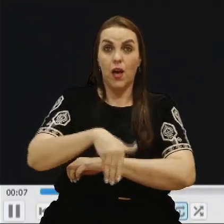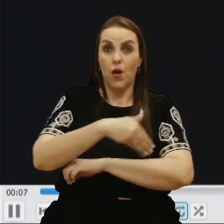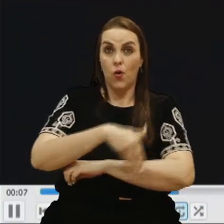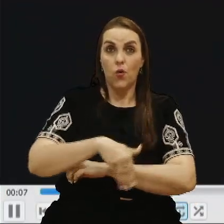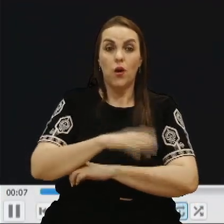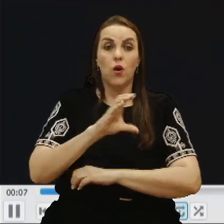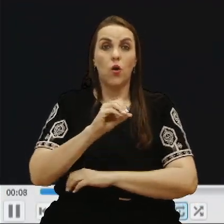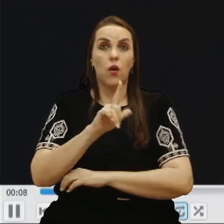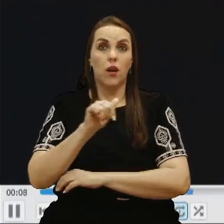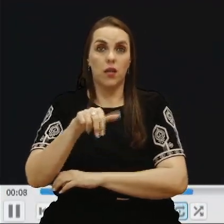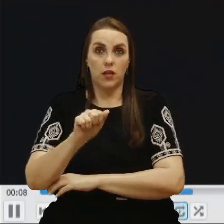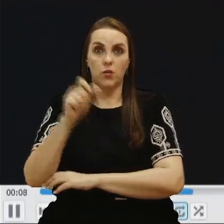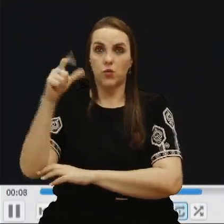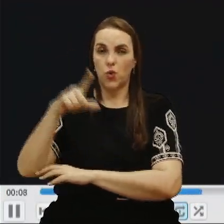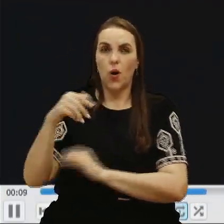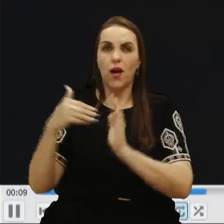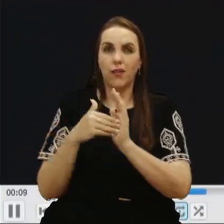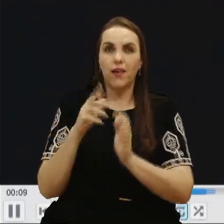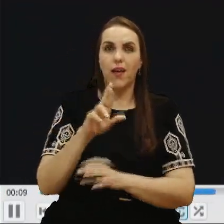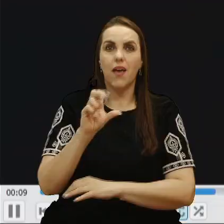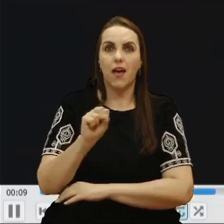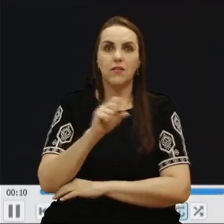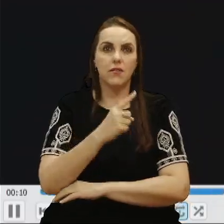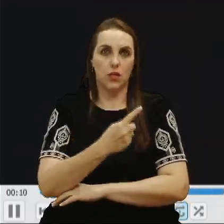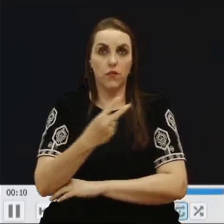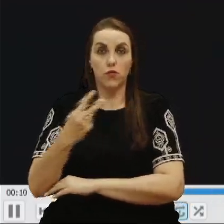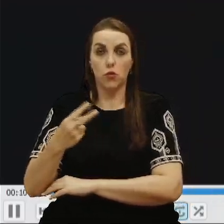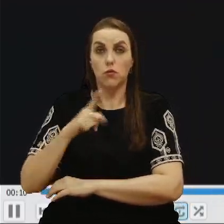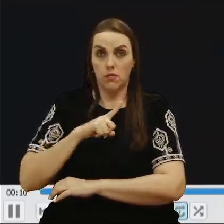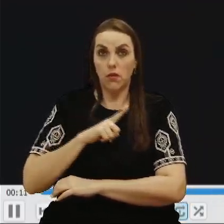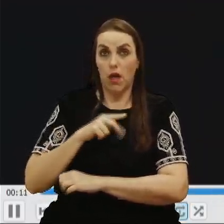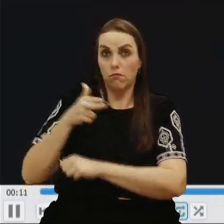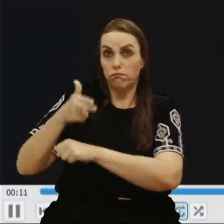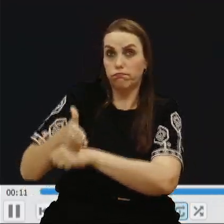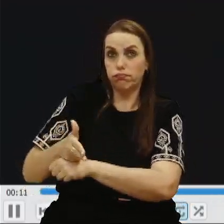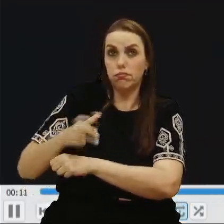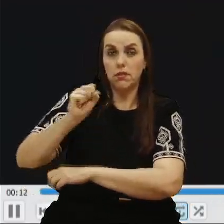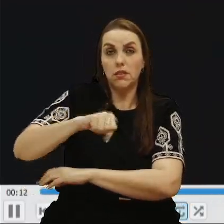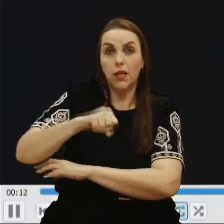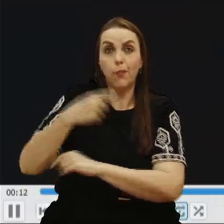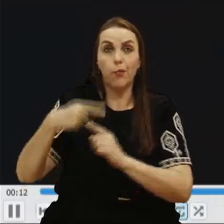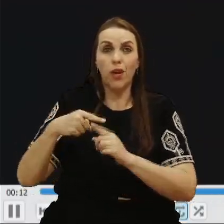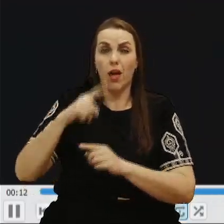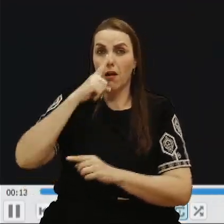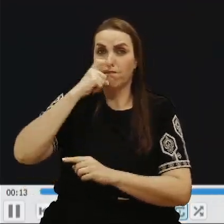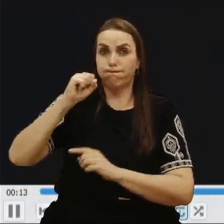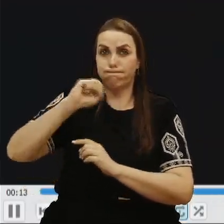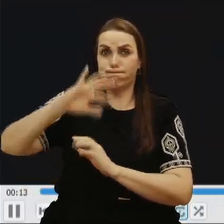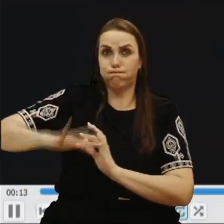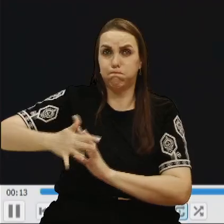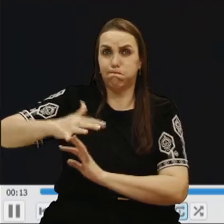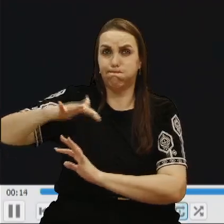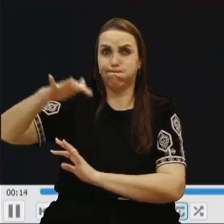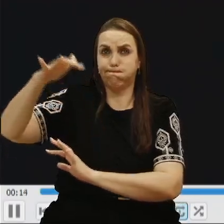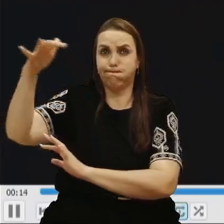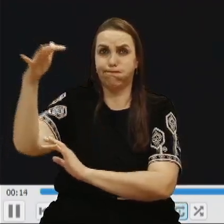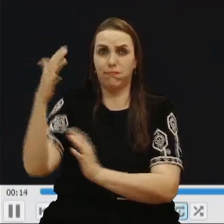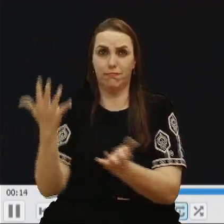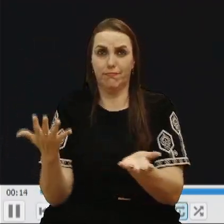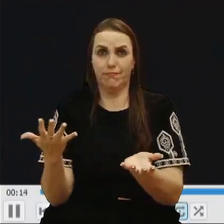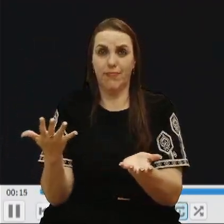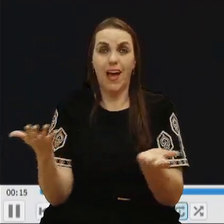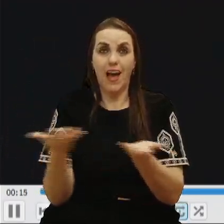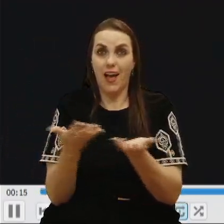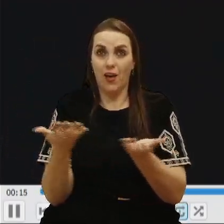122. Local monitorado. Sim, porque aqui era um lixão. Olha aí, ó. Aqui era um lixão, Olha a